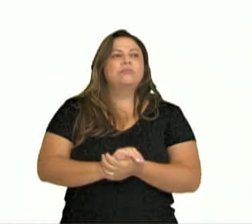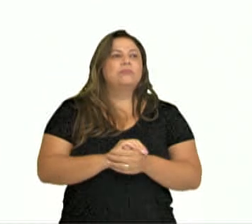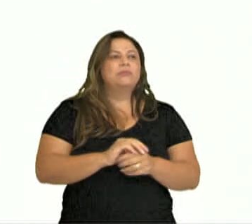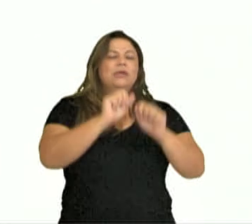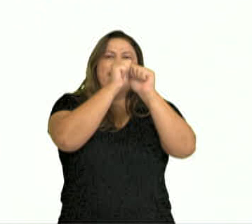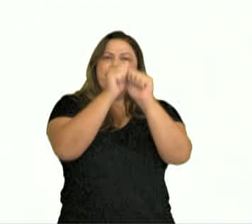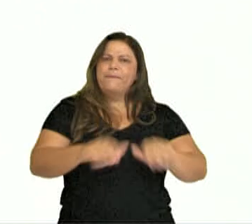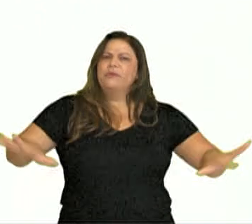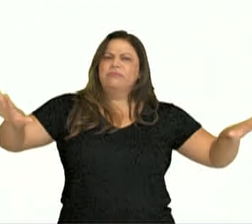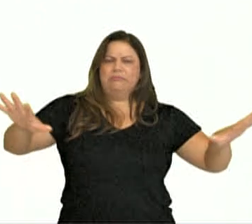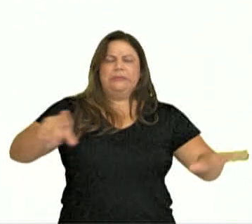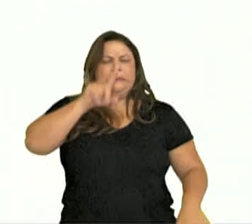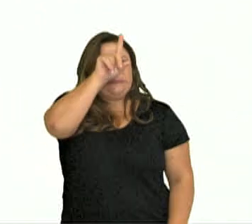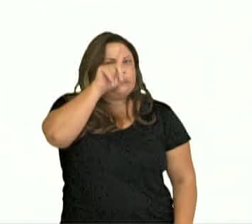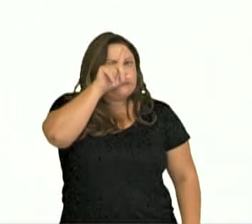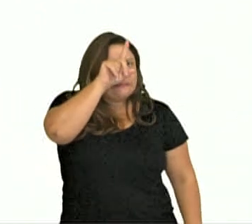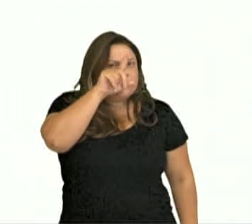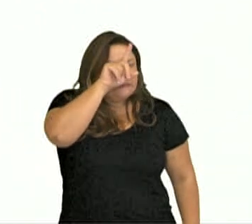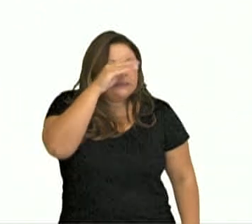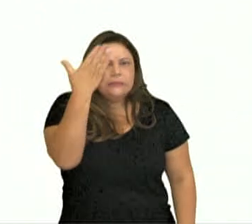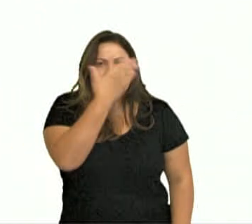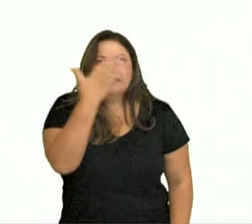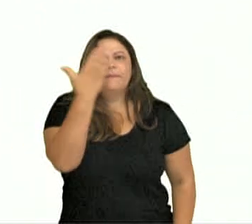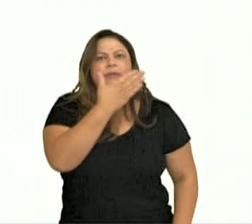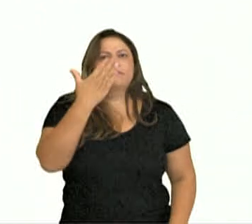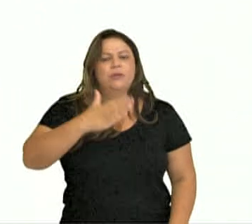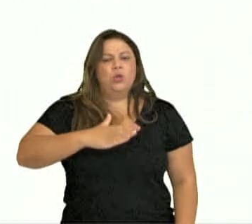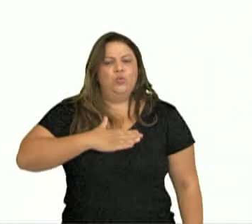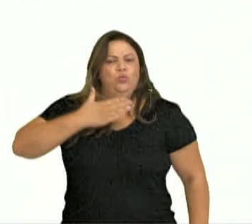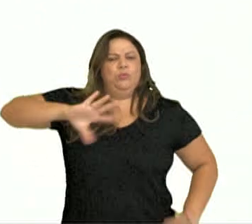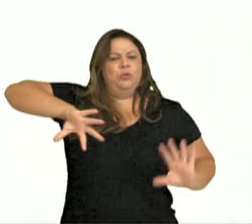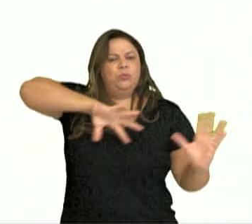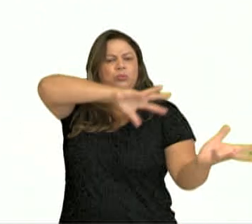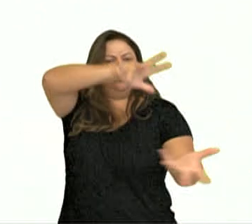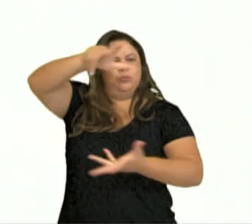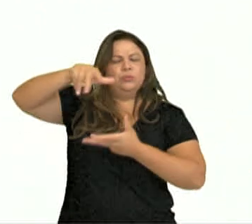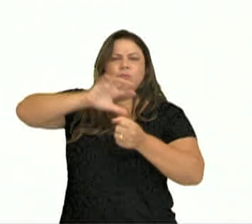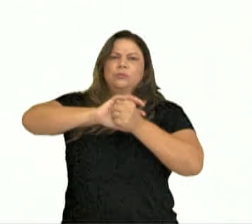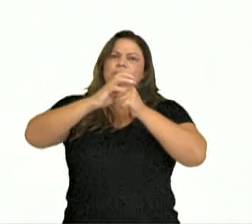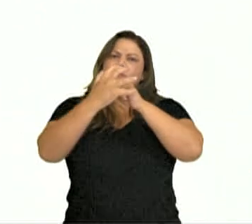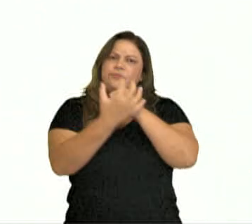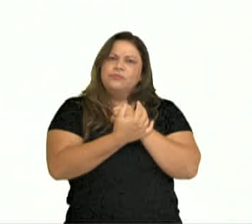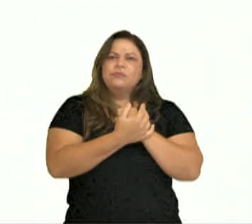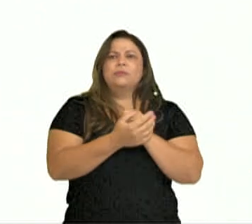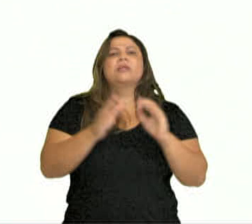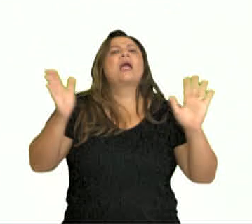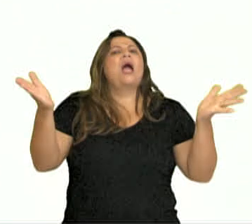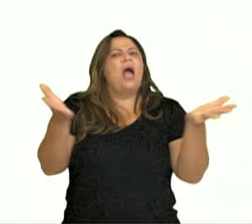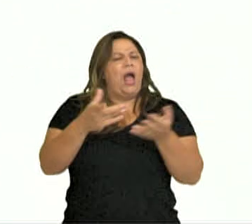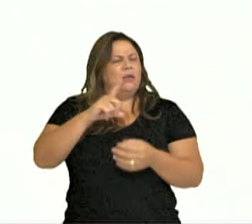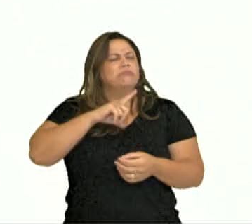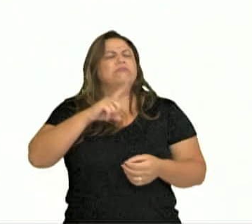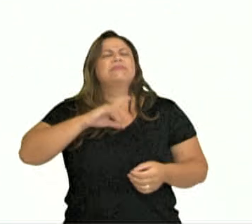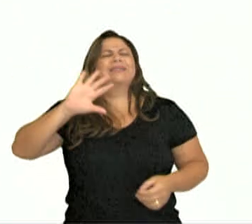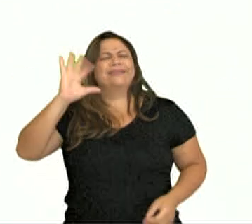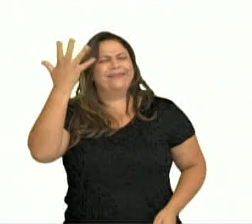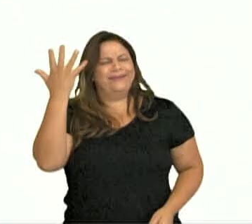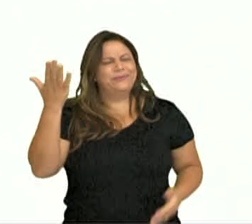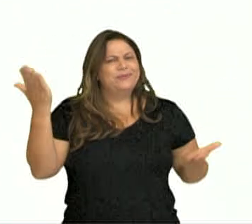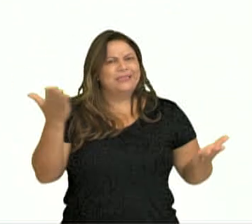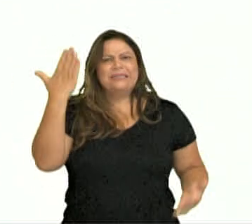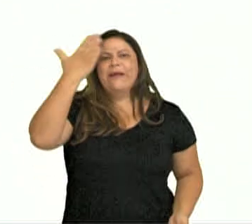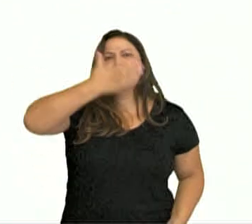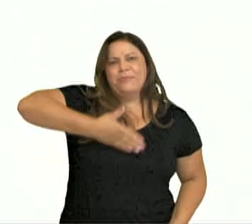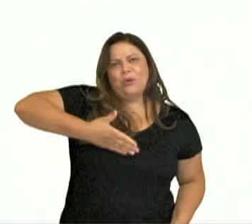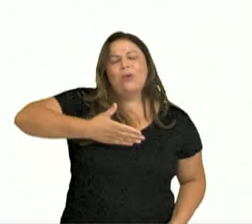Epidemia, o risco invisível. Apesar de ter surpreendido o mundo, a Covid-19 era algo previsível para a ciência. Prova disso